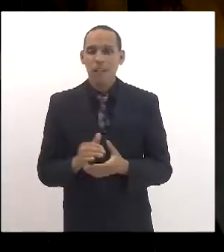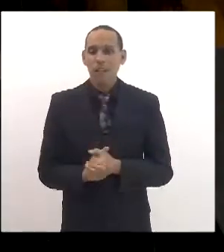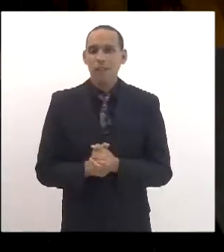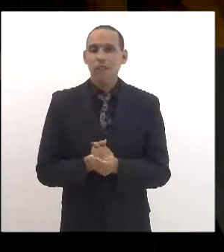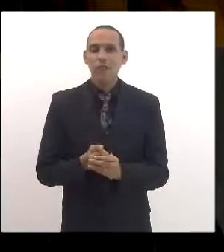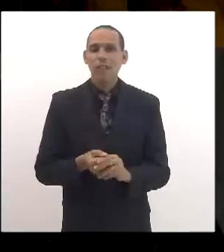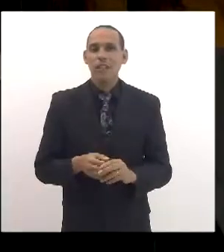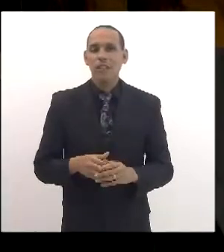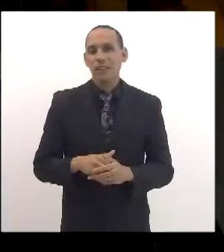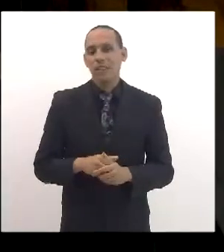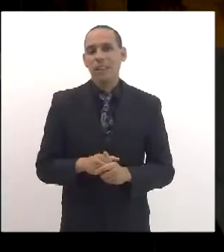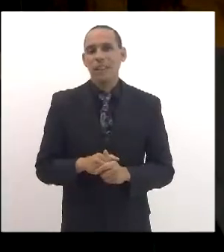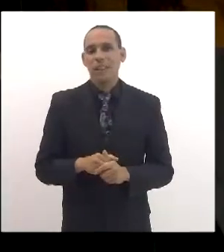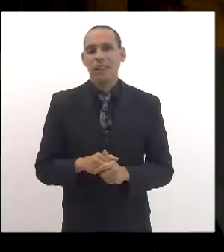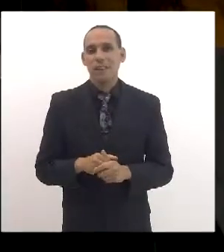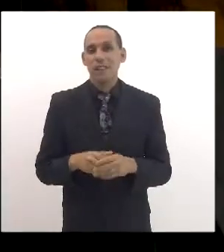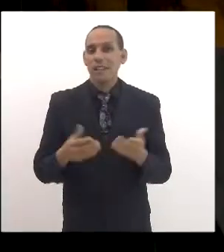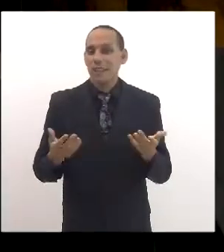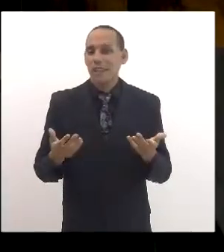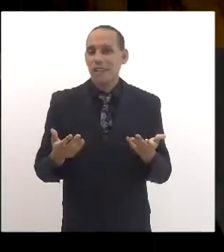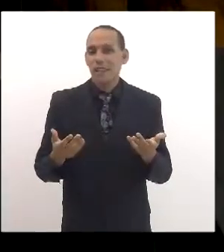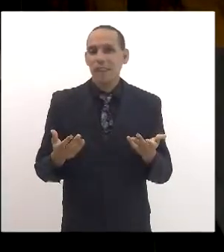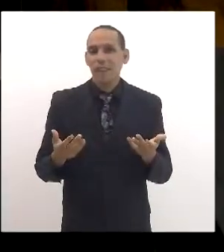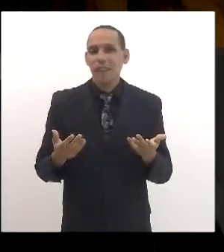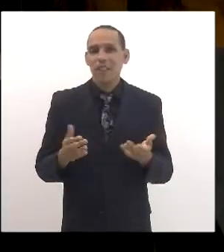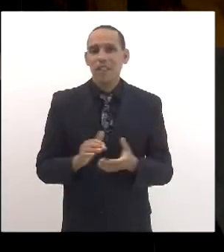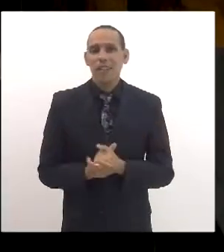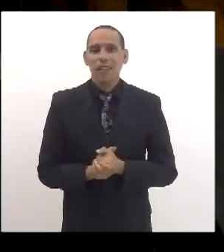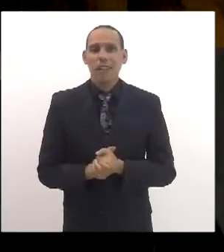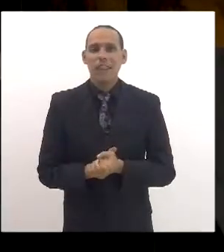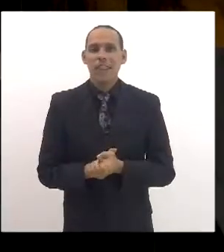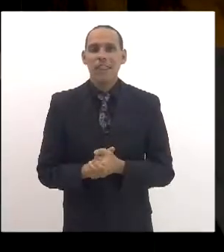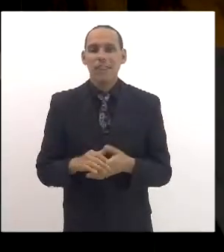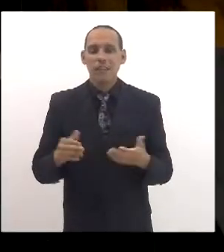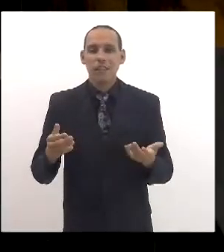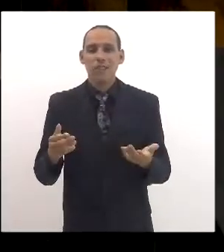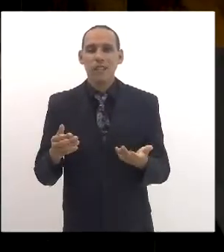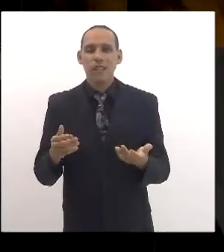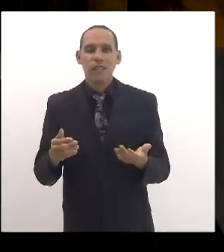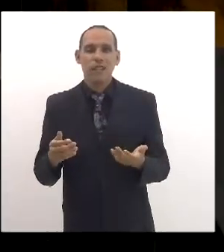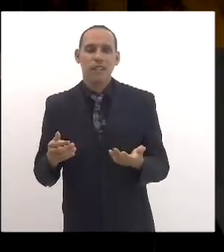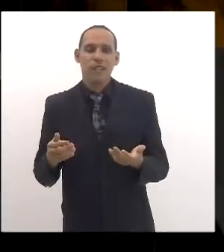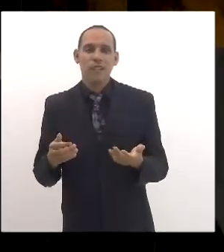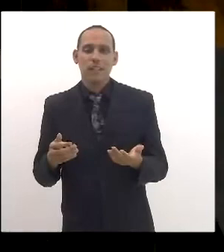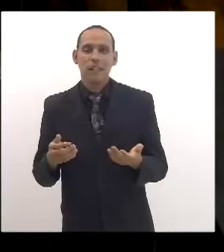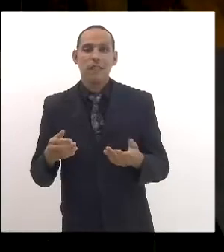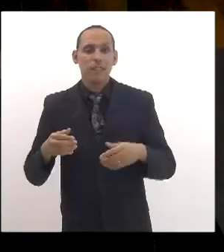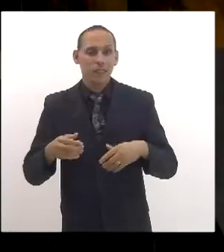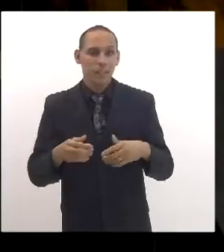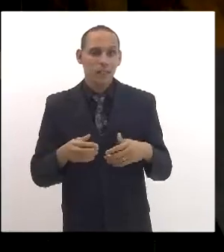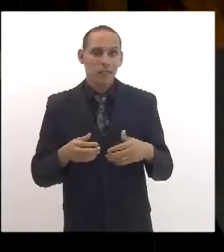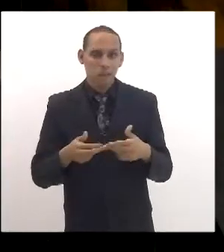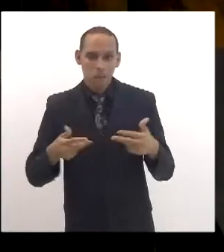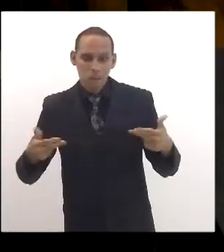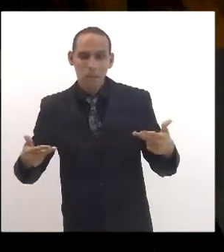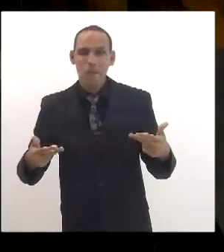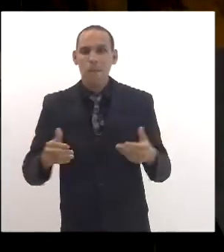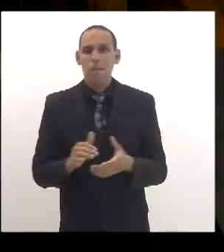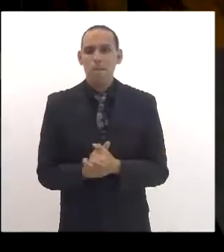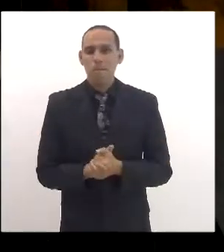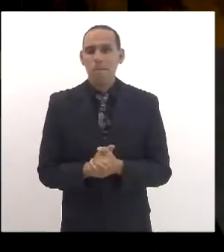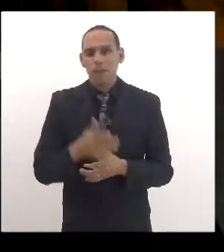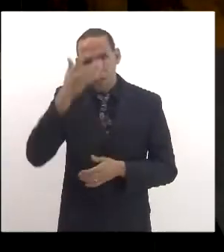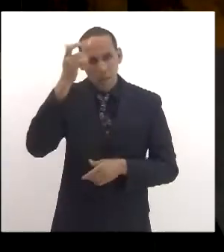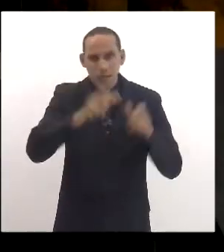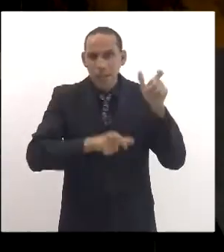podem ser garantidos efetivamente por meio de uma nova geração de sistemas tecnológicos centrados nos utilizadores, nas